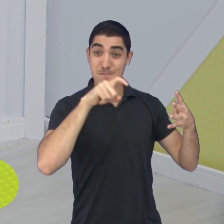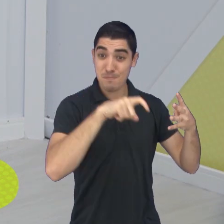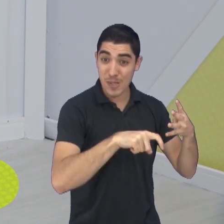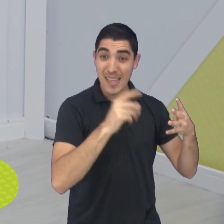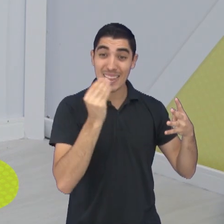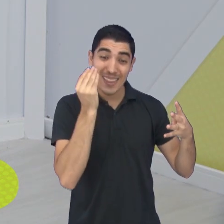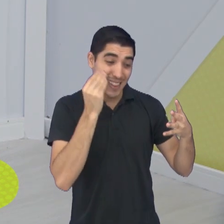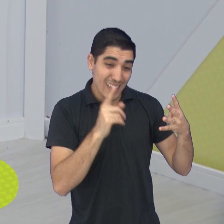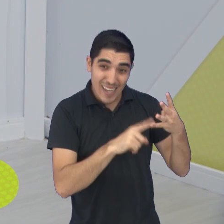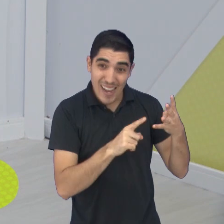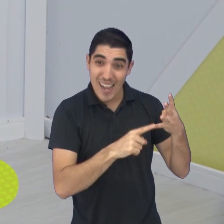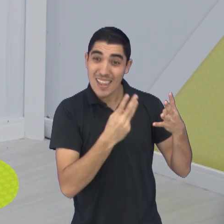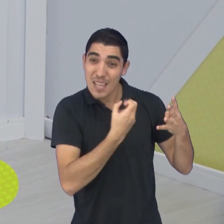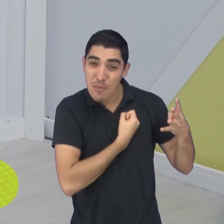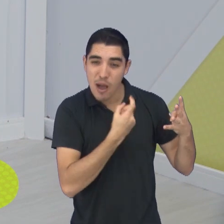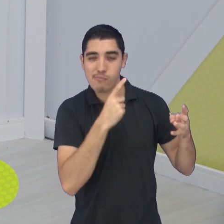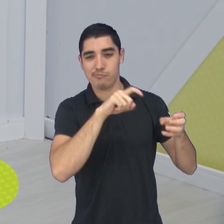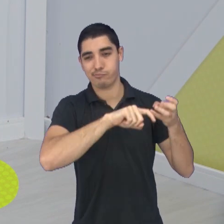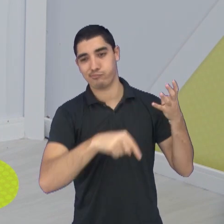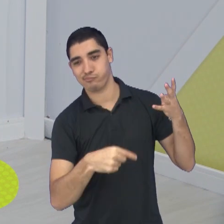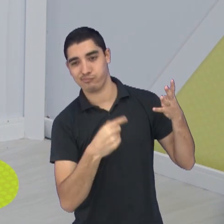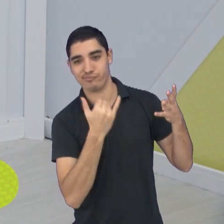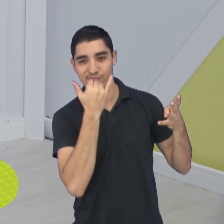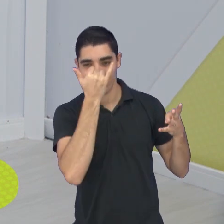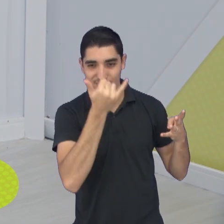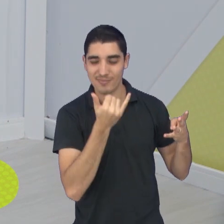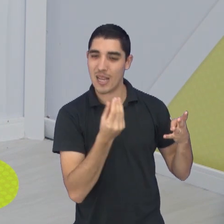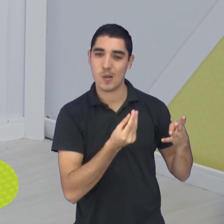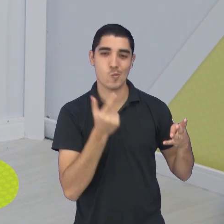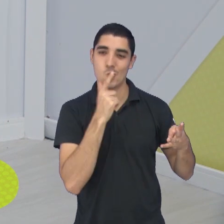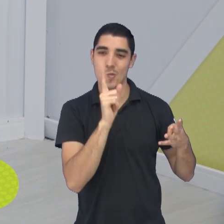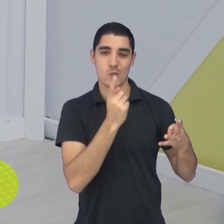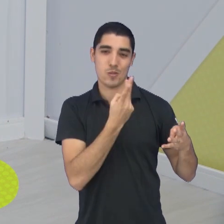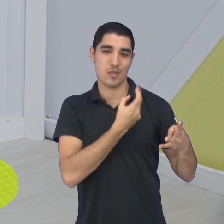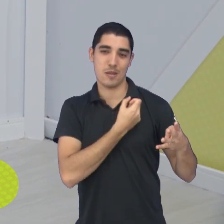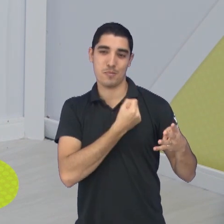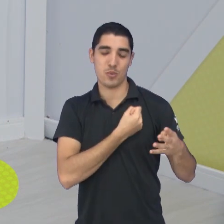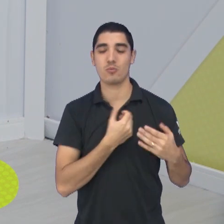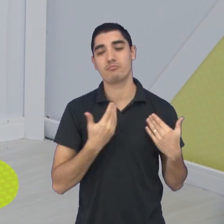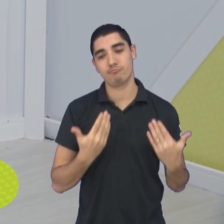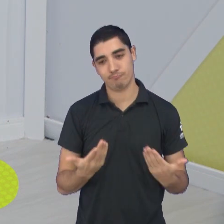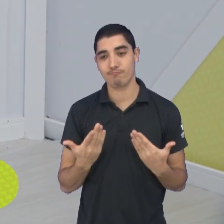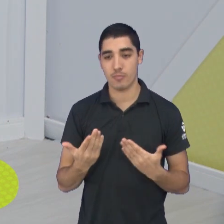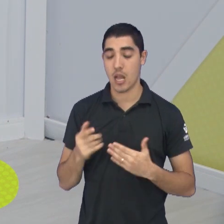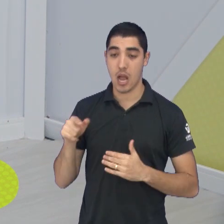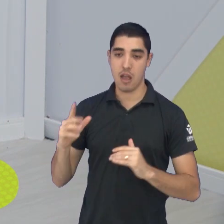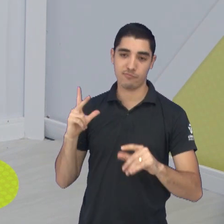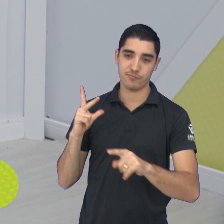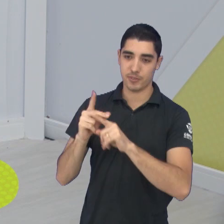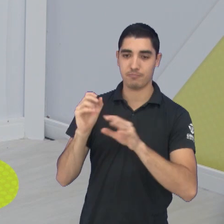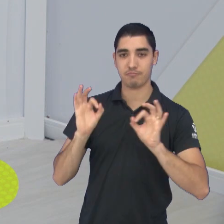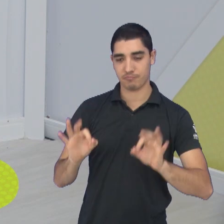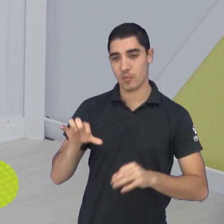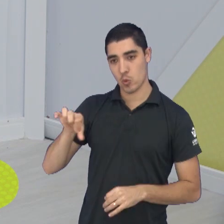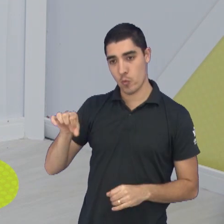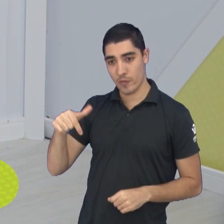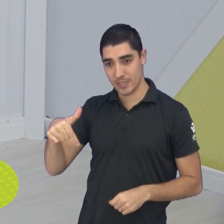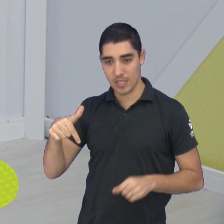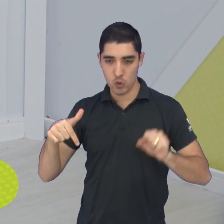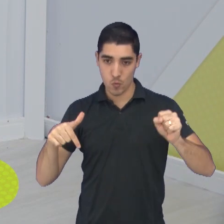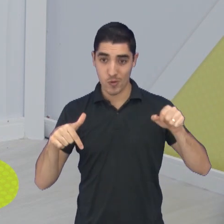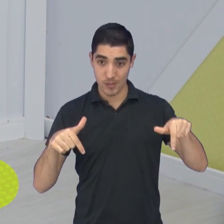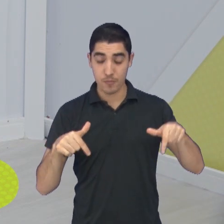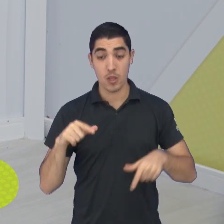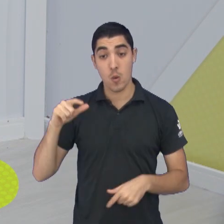linha dos 3. Essa deu bico e aí acabou descambando e a equipe de Franca acabou vencendo por 97-87. O Pedro